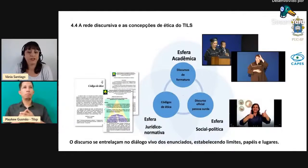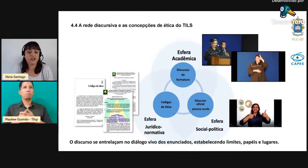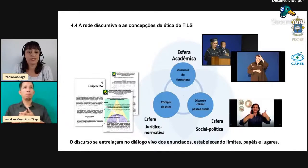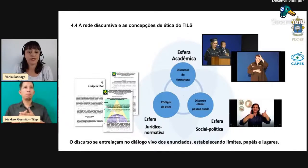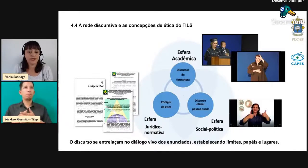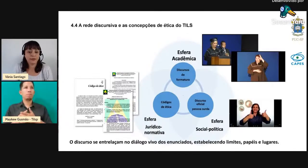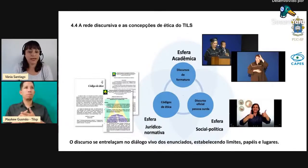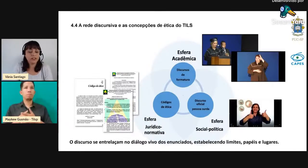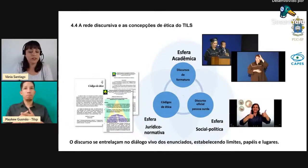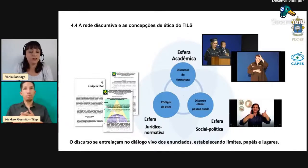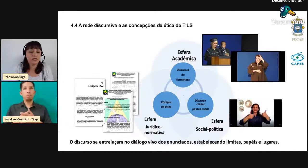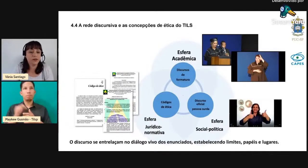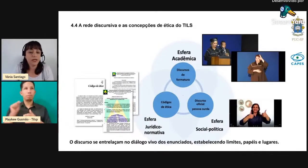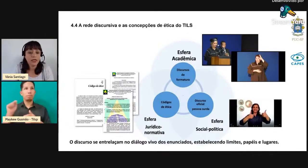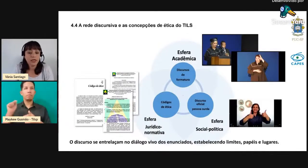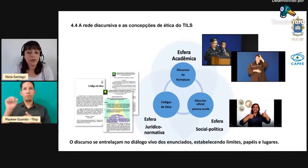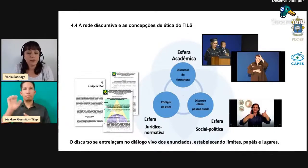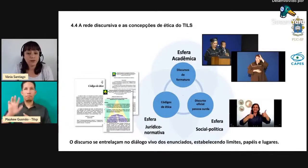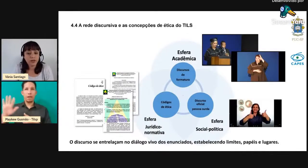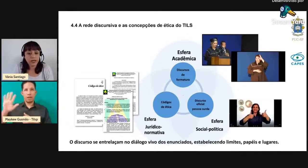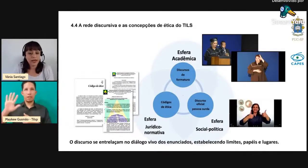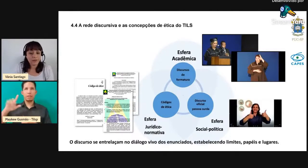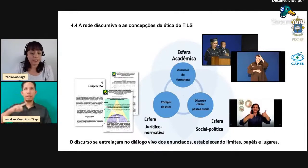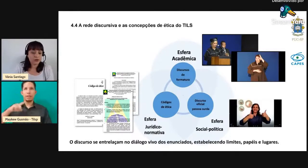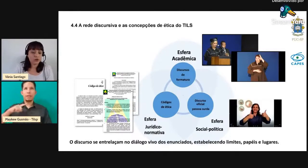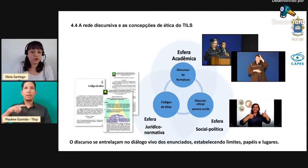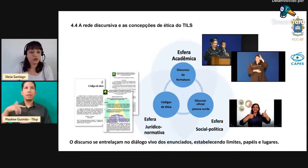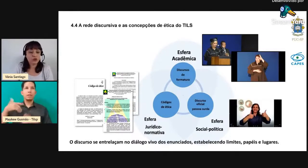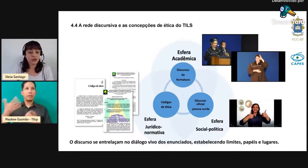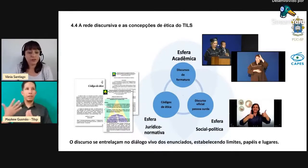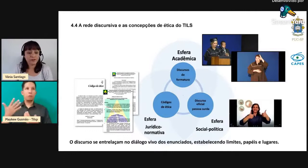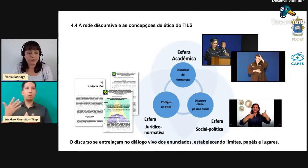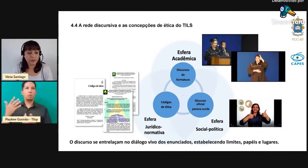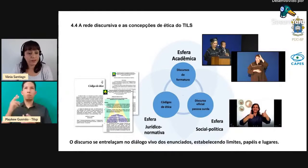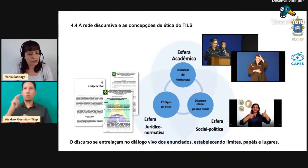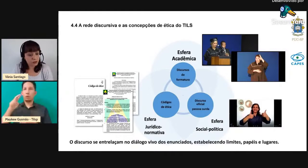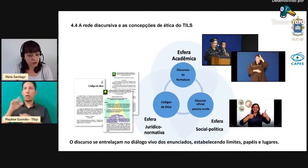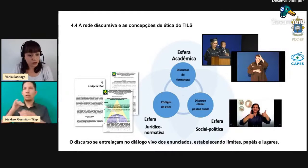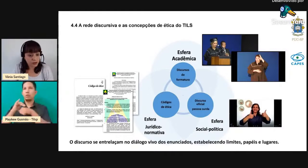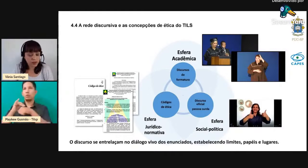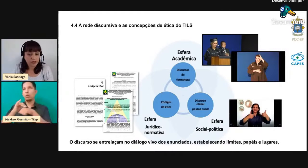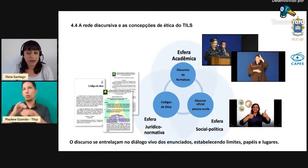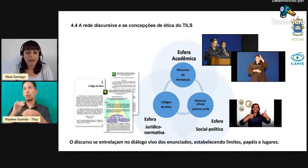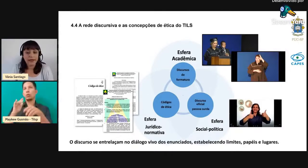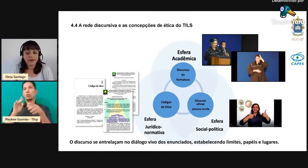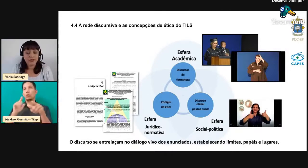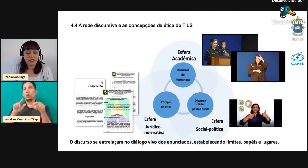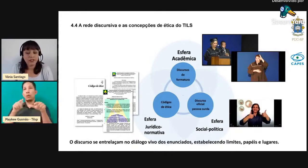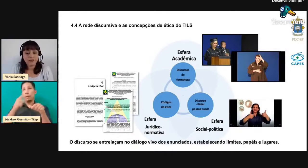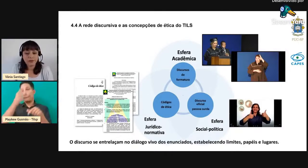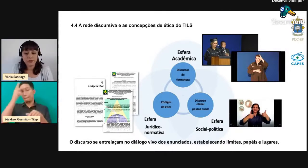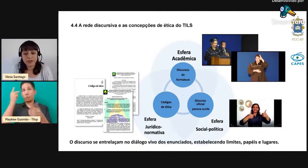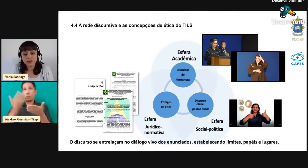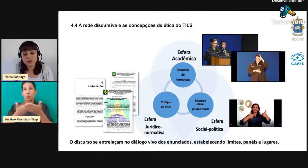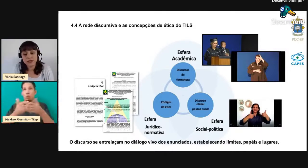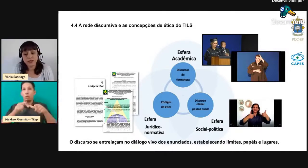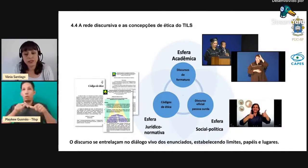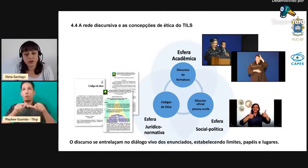Aqui, a gente tem as imagens. Então, eu fui olhar para discursos de formandos, né,